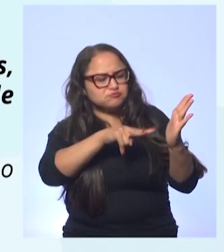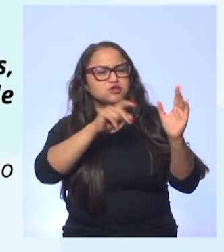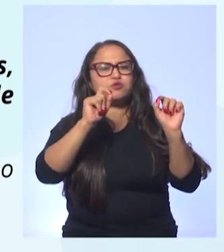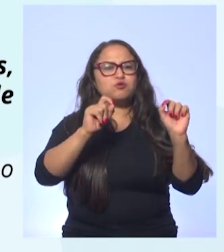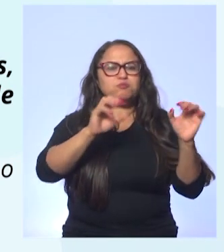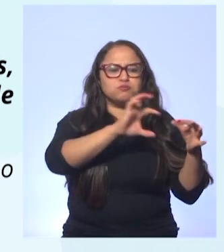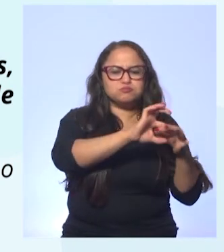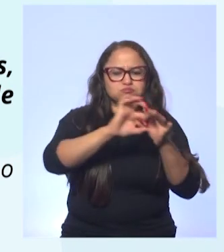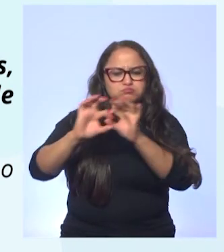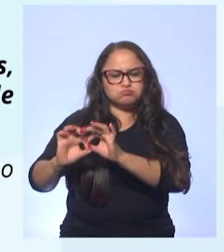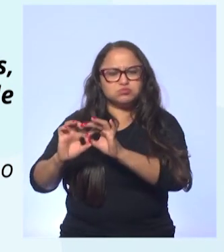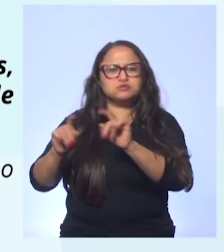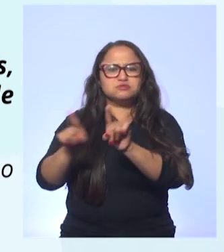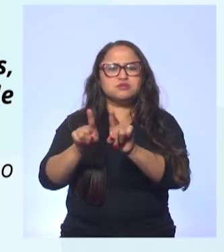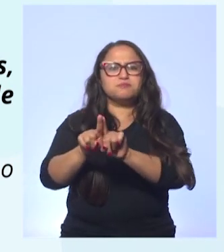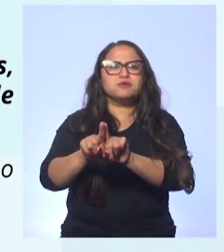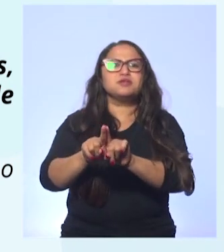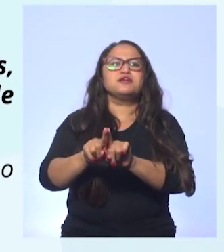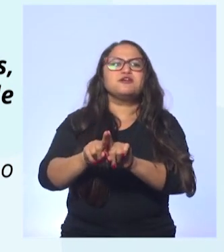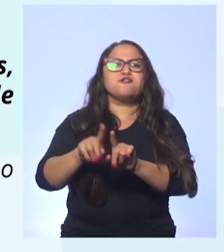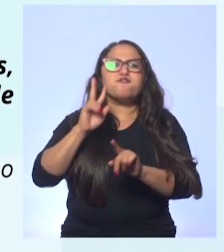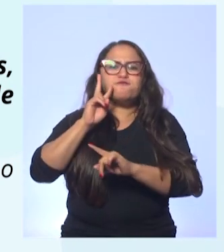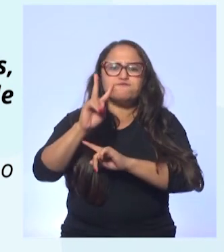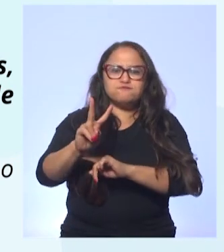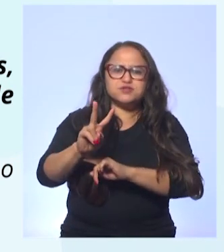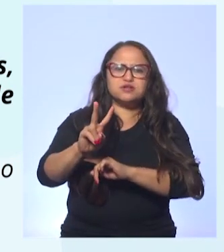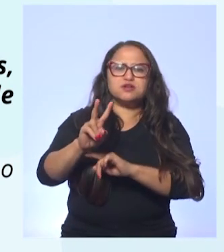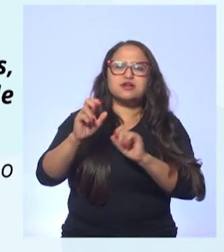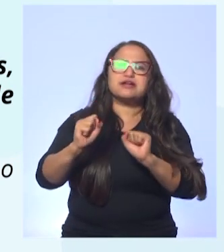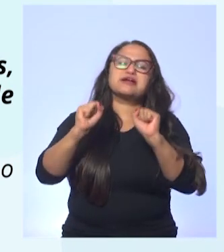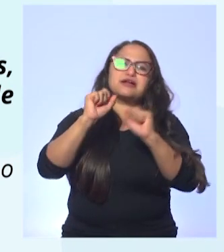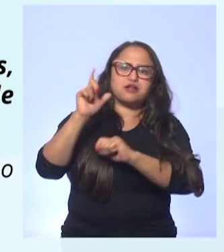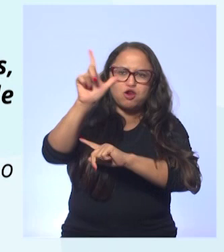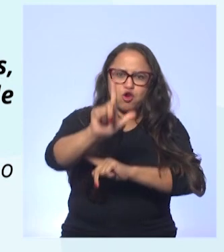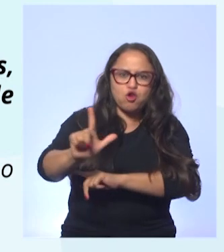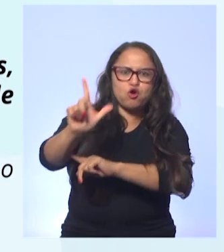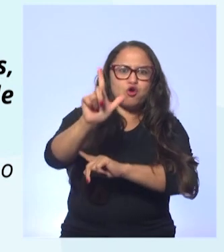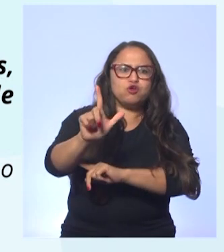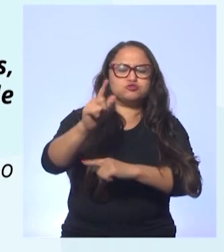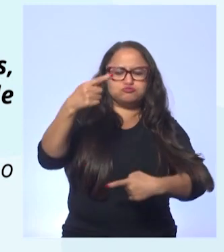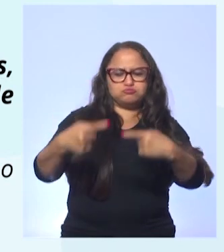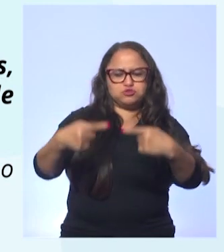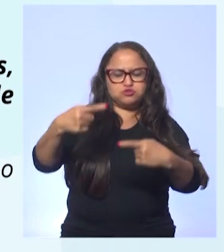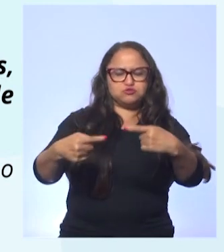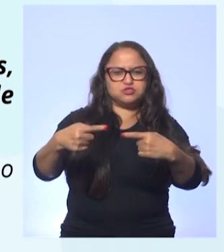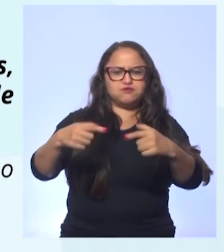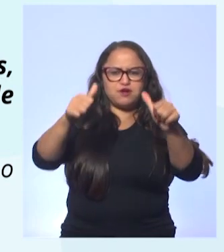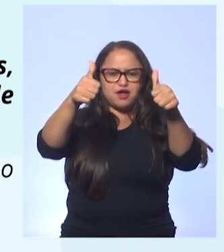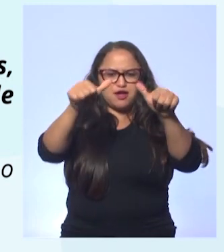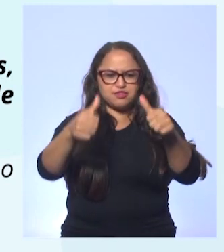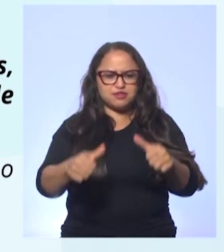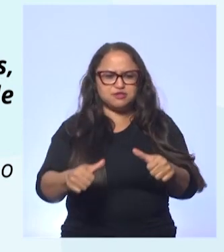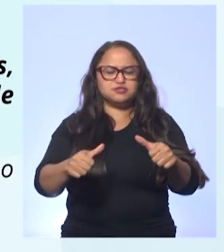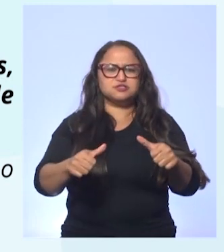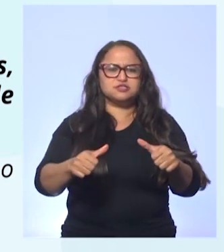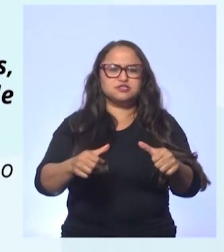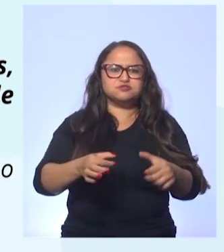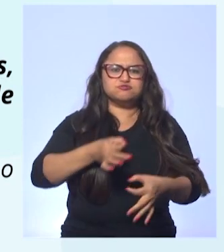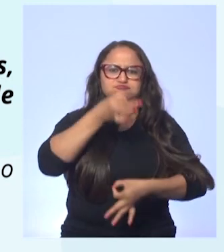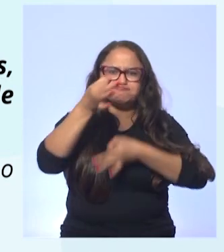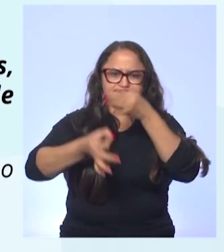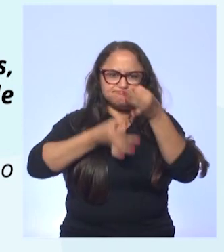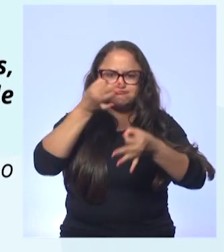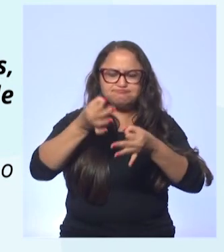elementos de coesão. Estabelecer relações lógico-discursivas, analisando o valor argumentativo